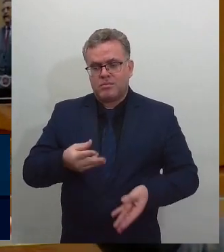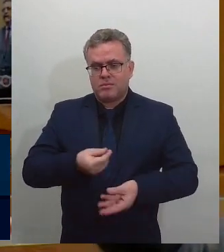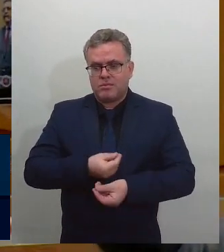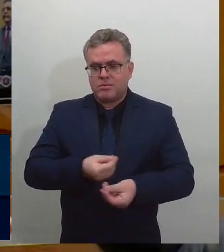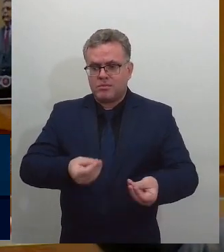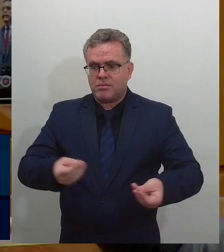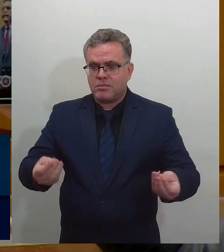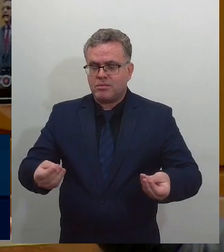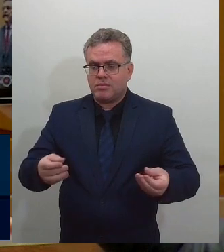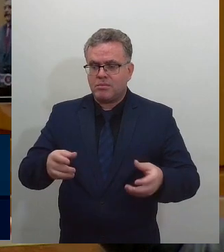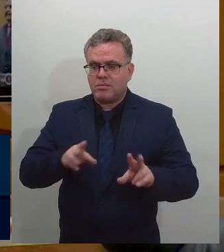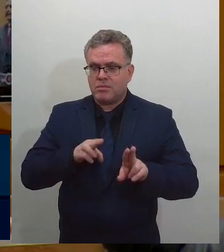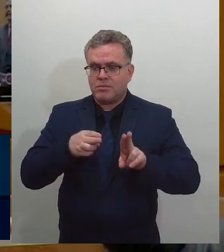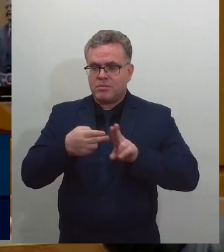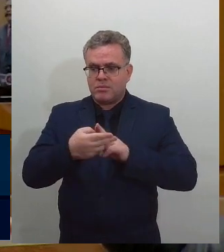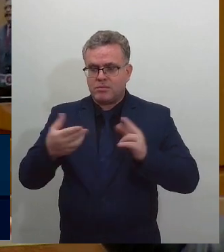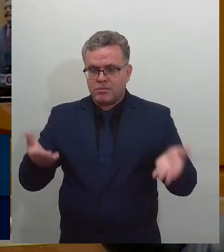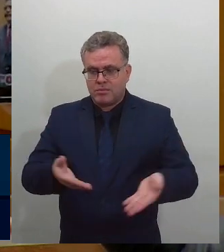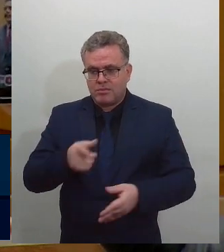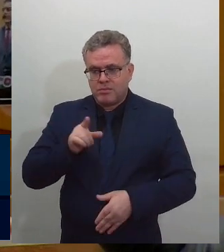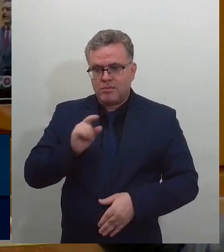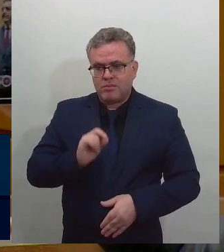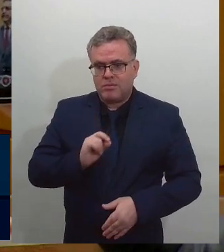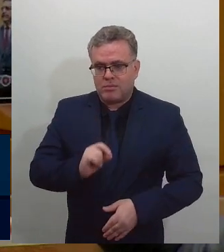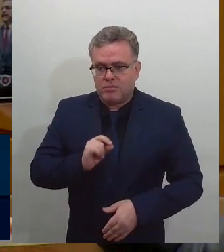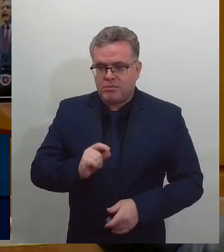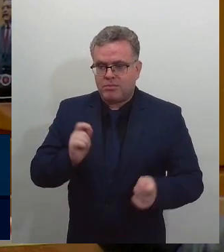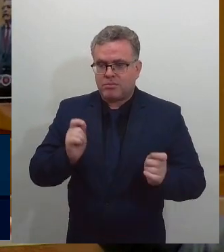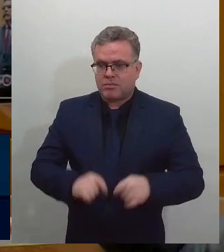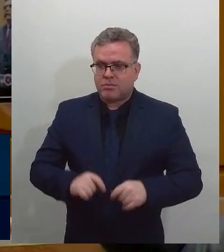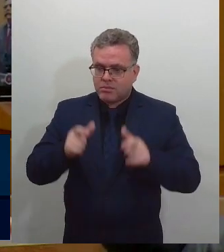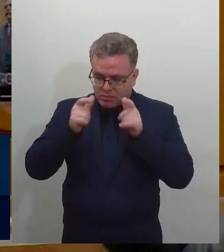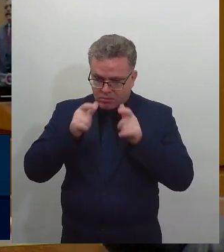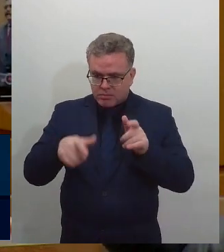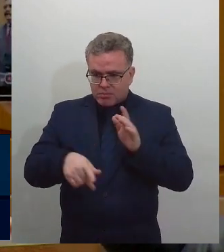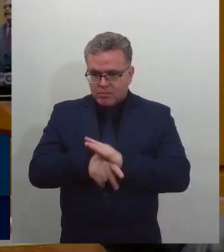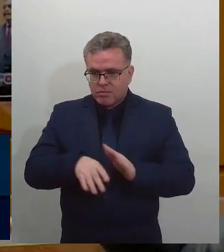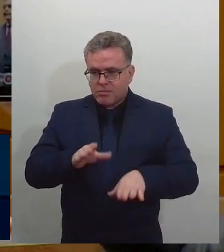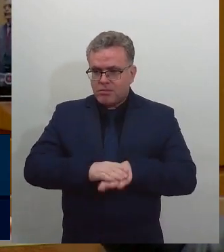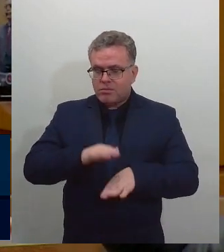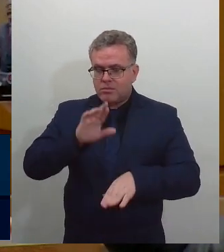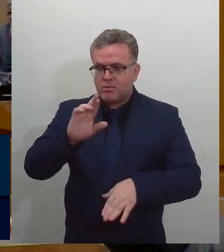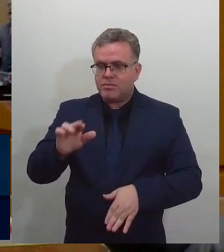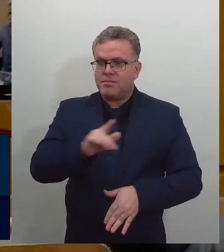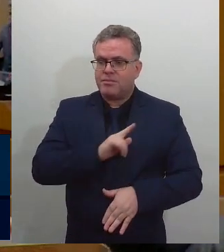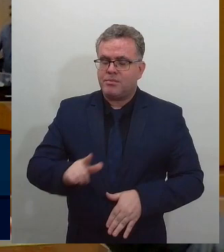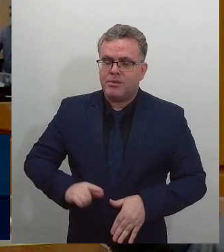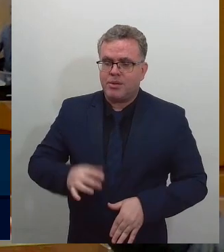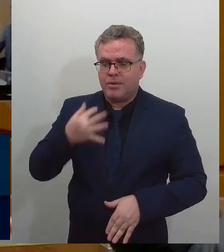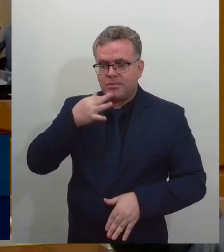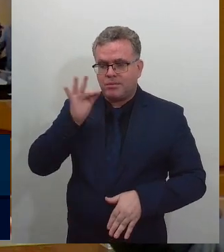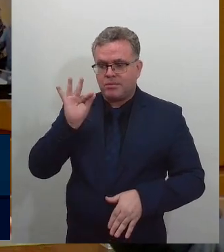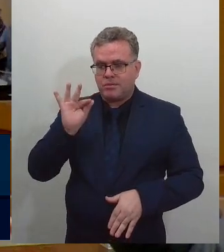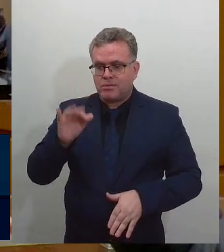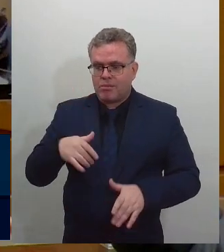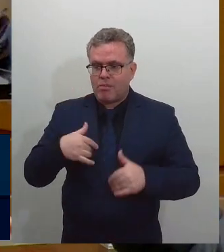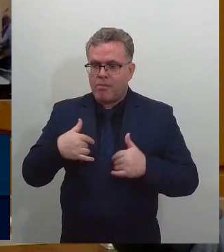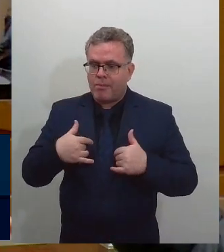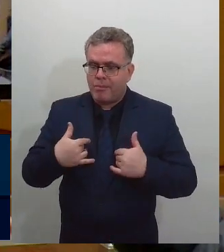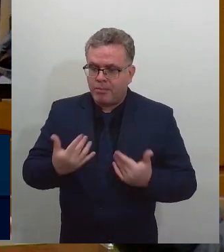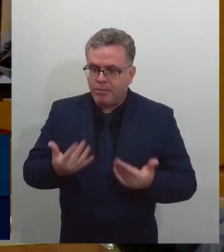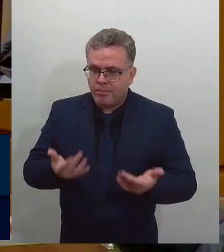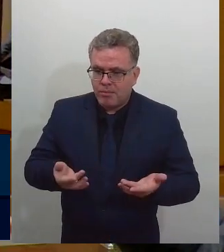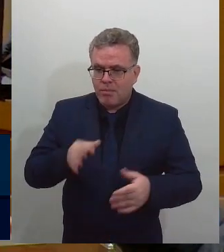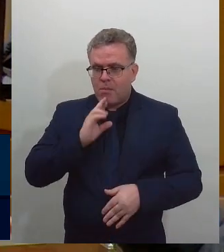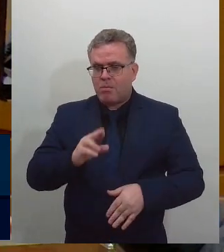sei do interesse do governador Fábio Mitidieri nesse assunto, que foi, inclusive, um